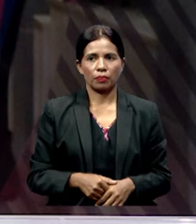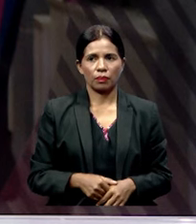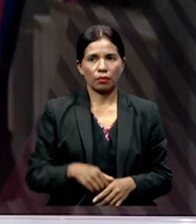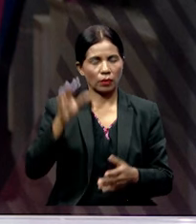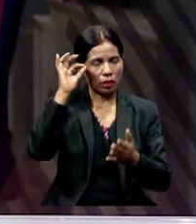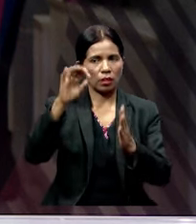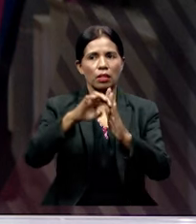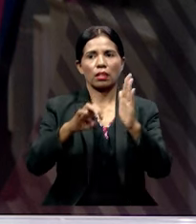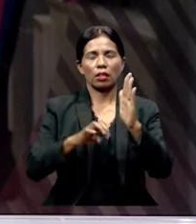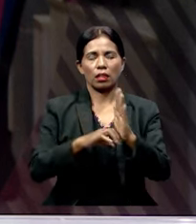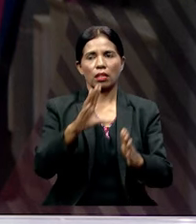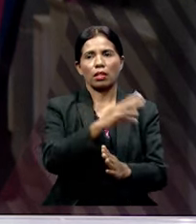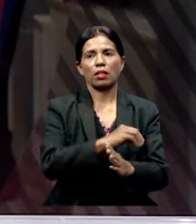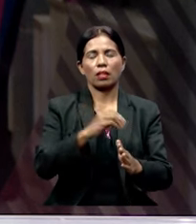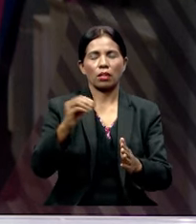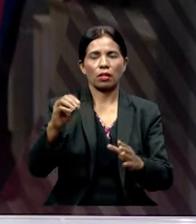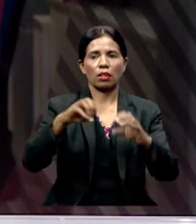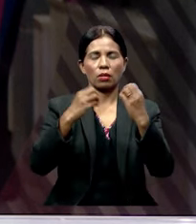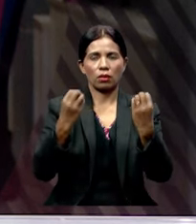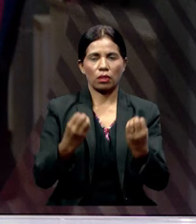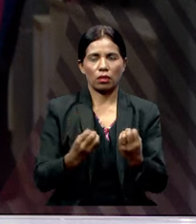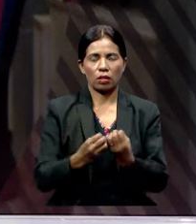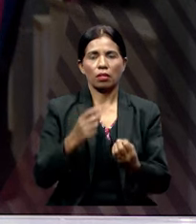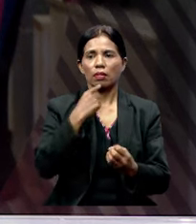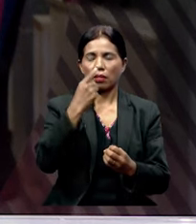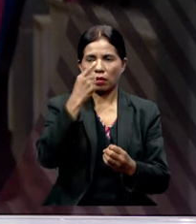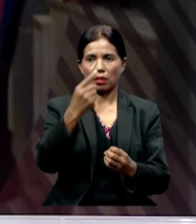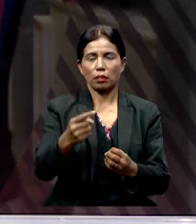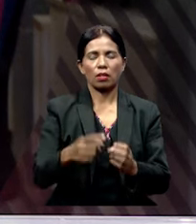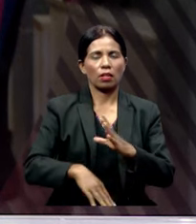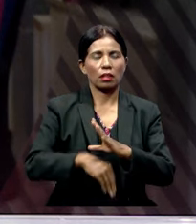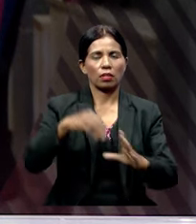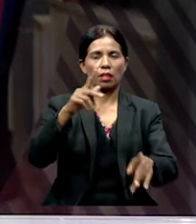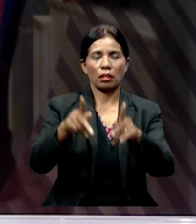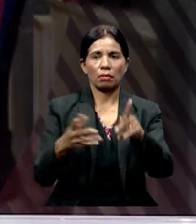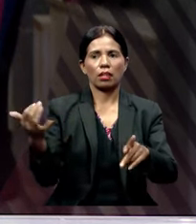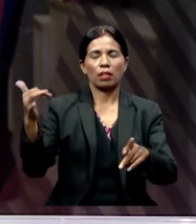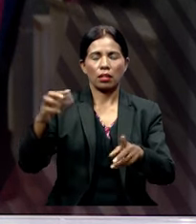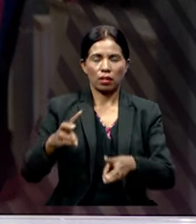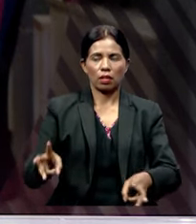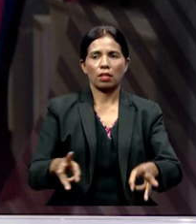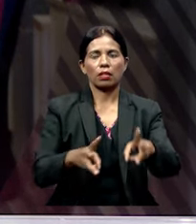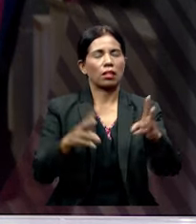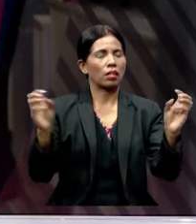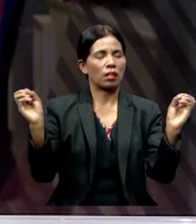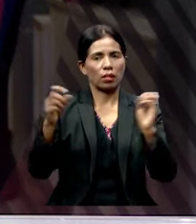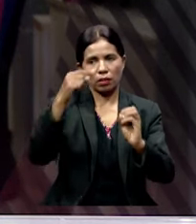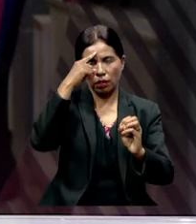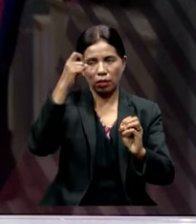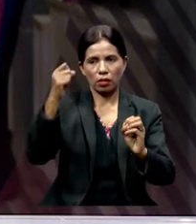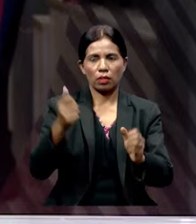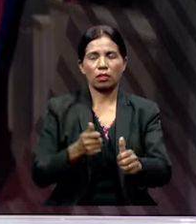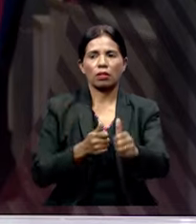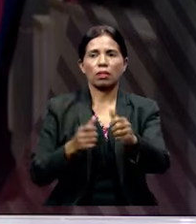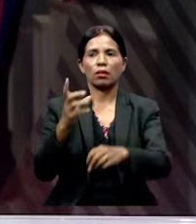Secretário de Estado, assunto toponimia na Organização Urbana HTT, Hassai negociante Sira e Adalang Nining, Laos também cumpre